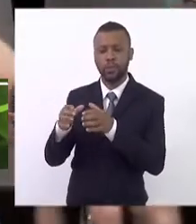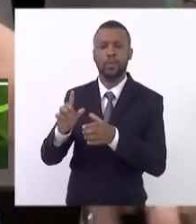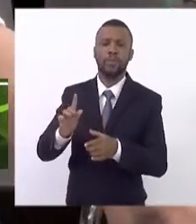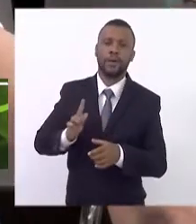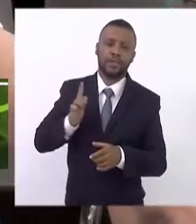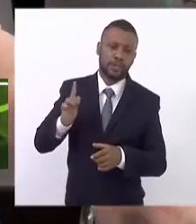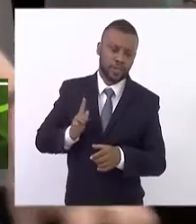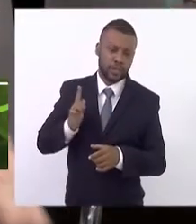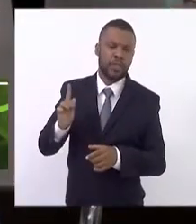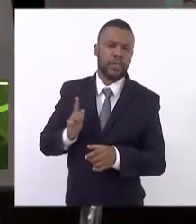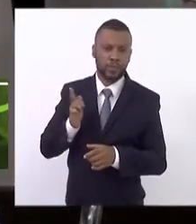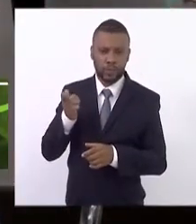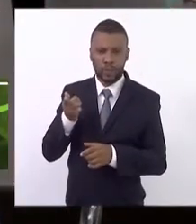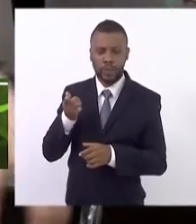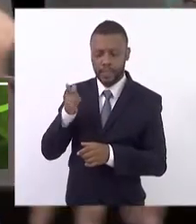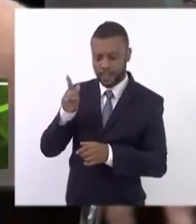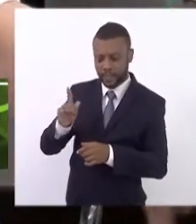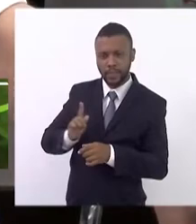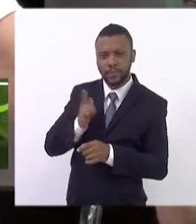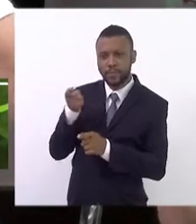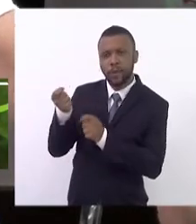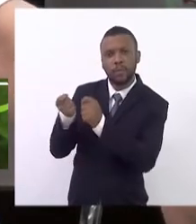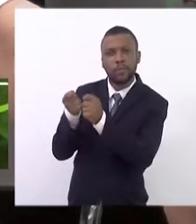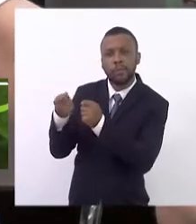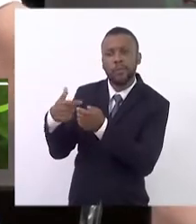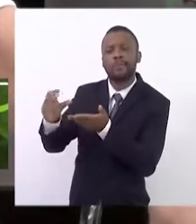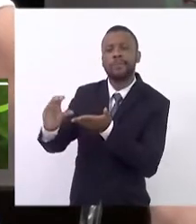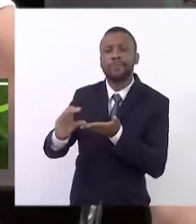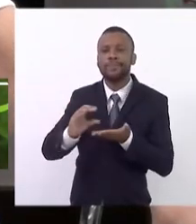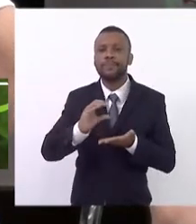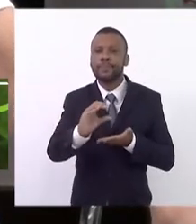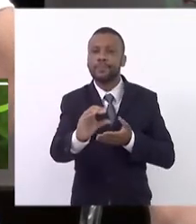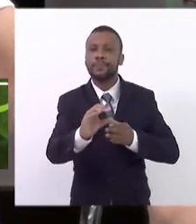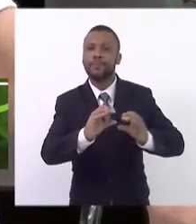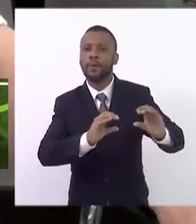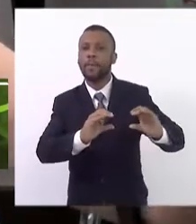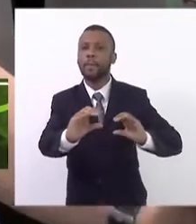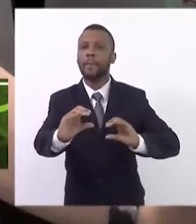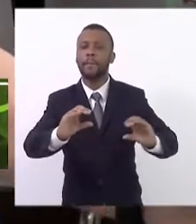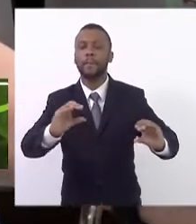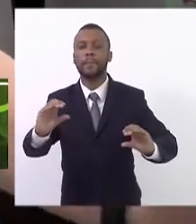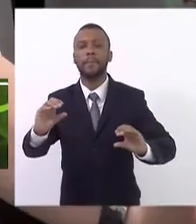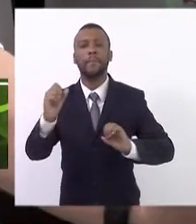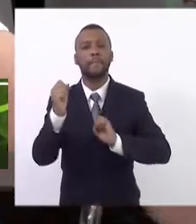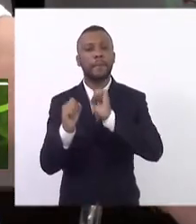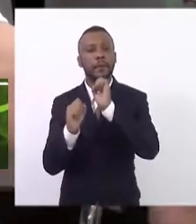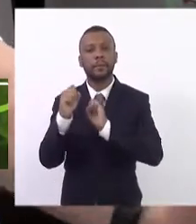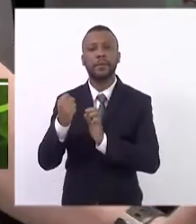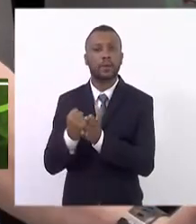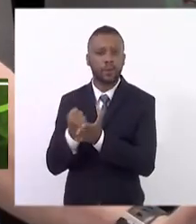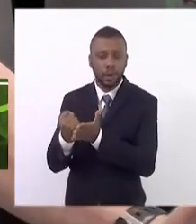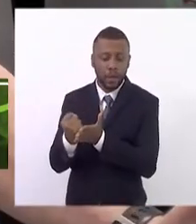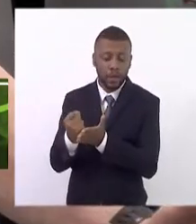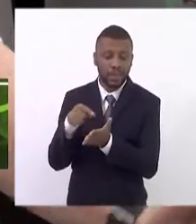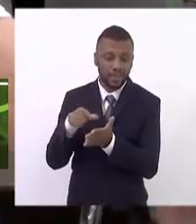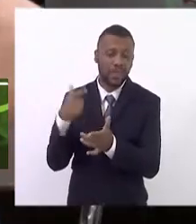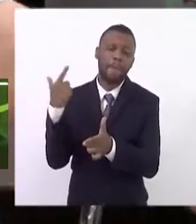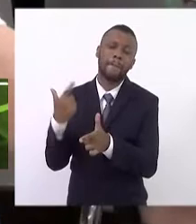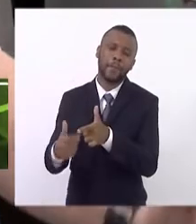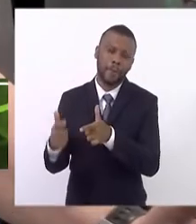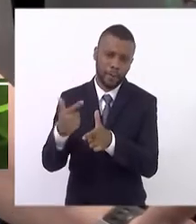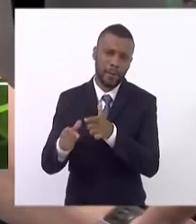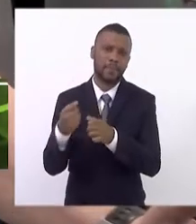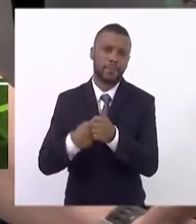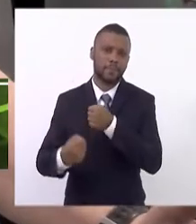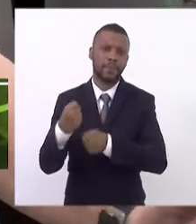essa gerenciadora fazia os repasses para as empresas contratadas. Esse contrato teve problema no passado, ele